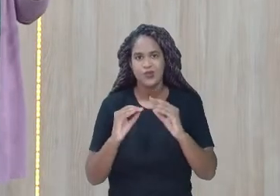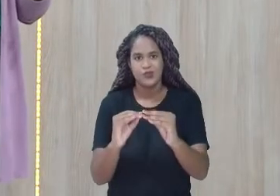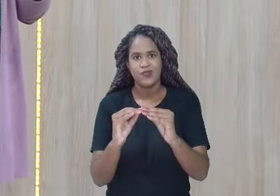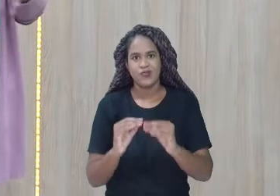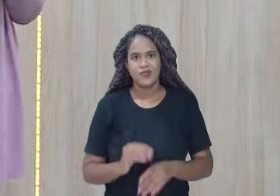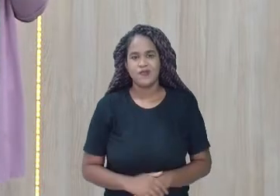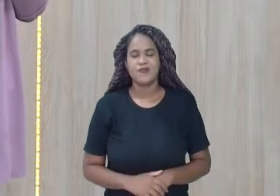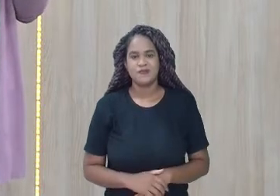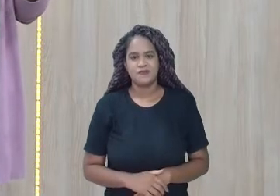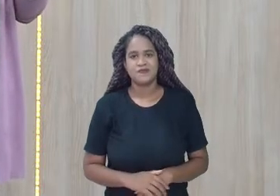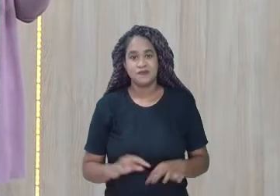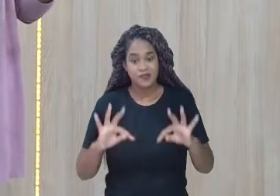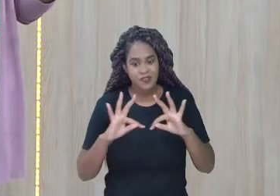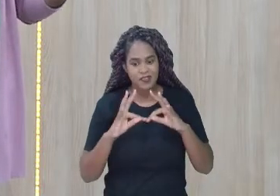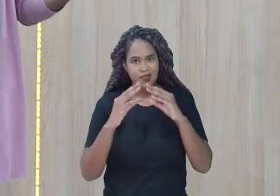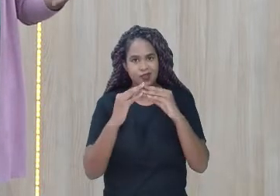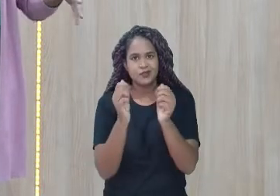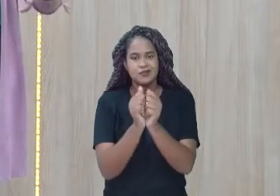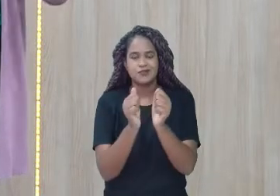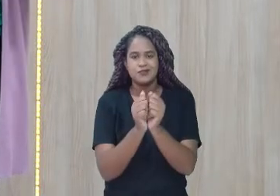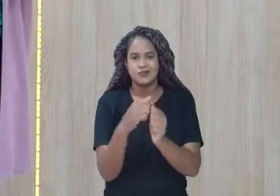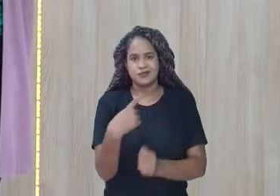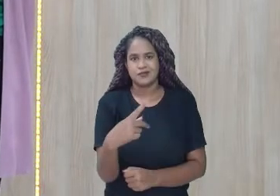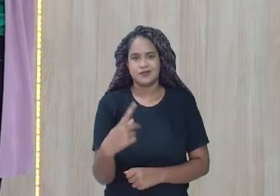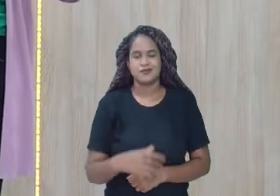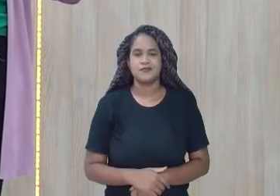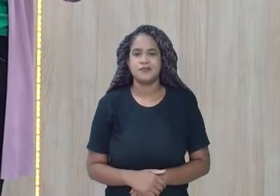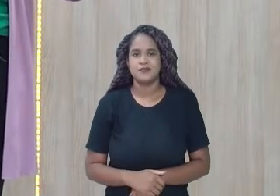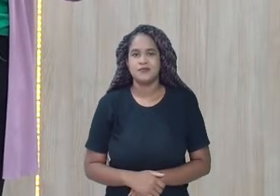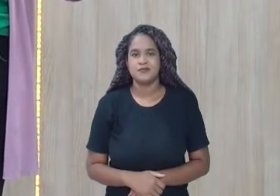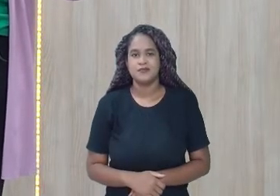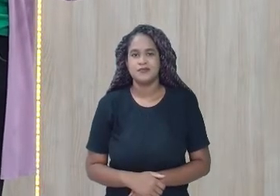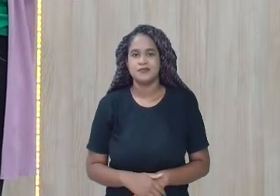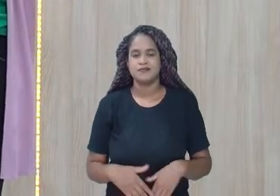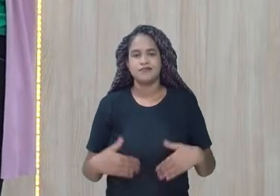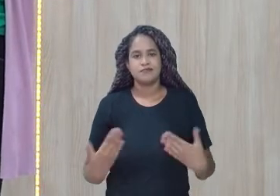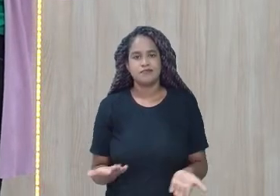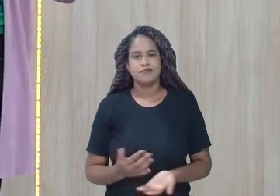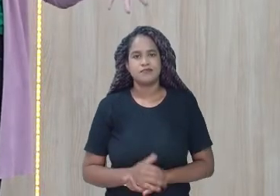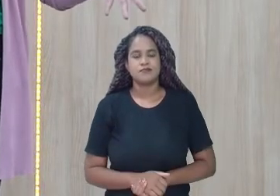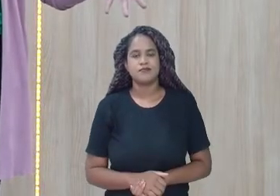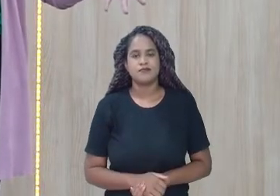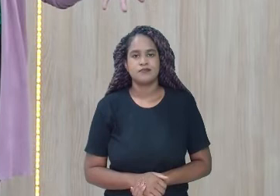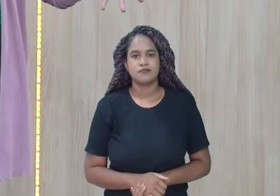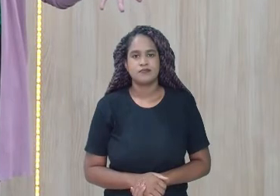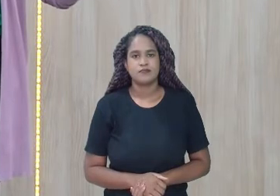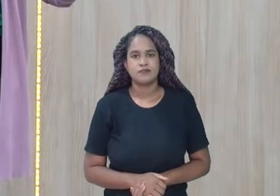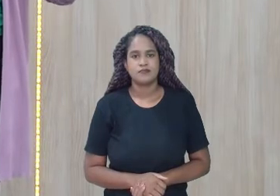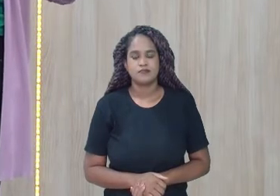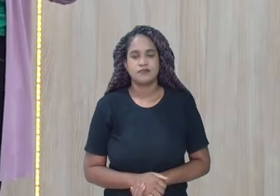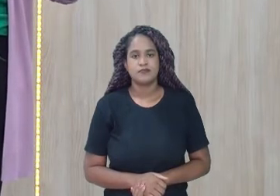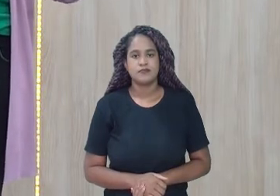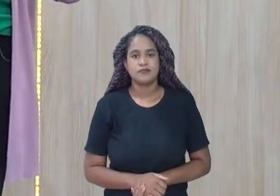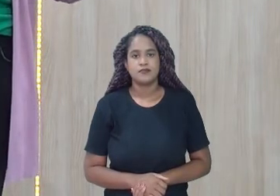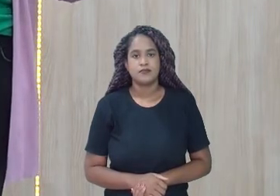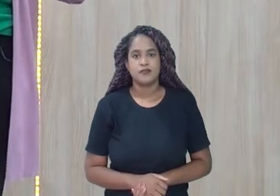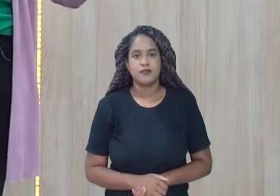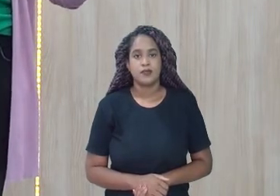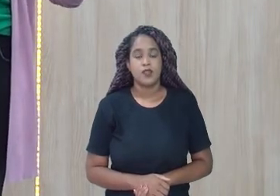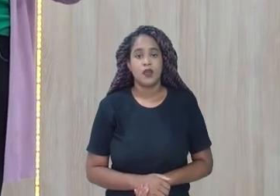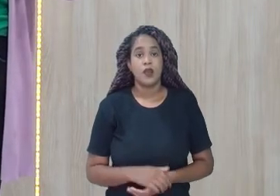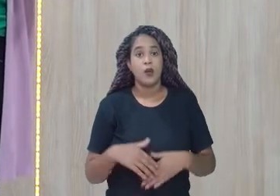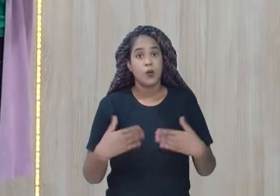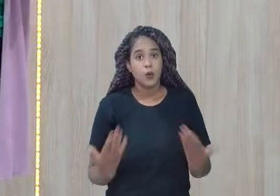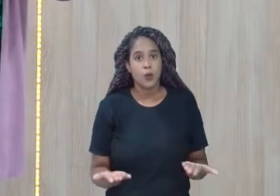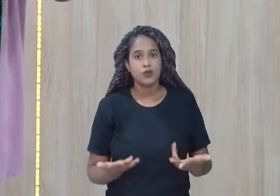qual ela vivia, habitava junto com ela. E quando ela fez alguma coisa para o cão que o